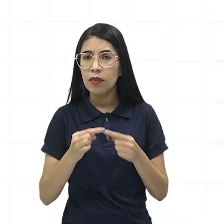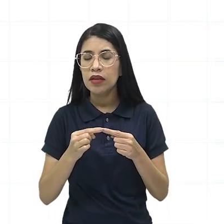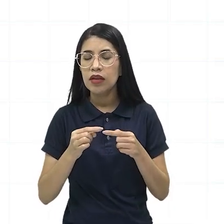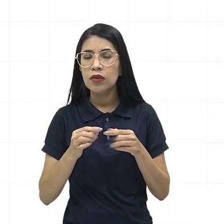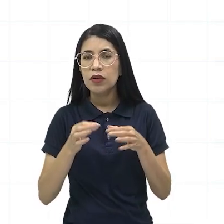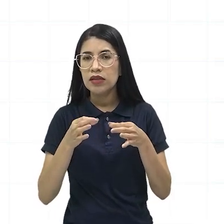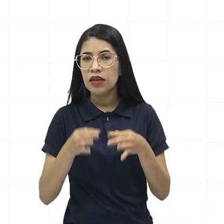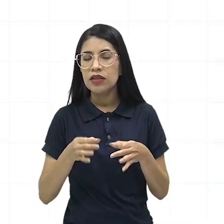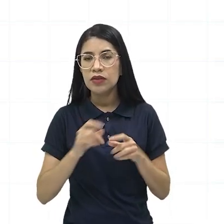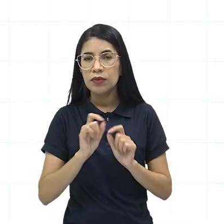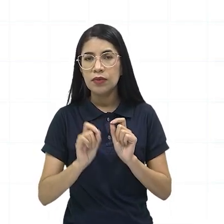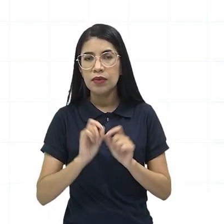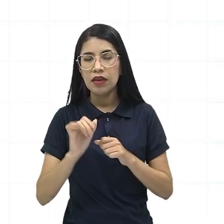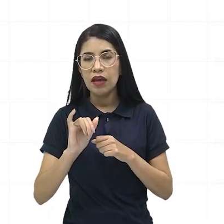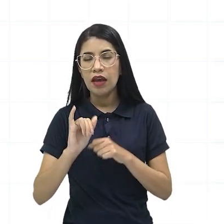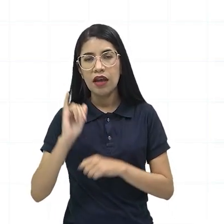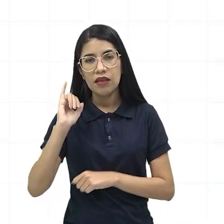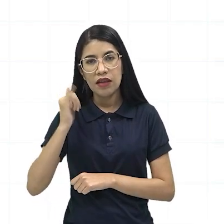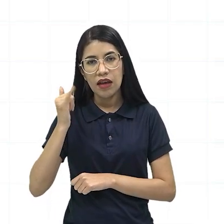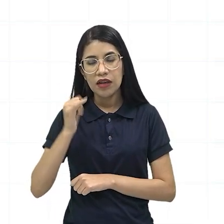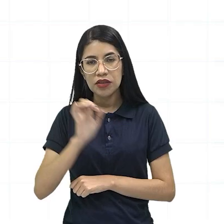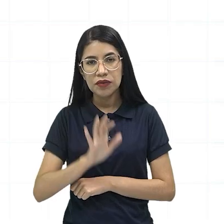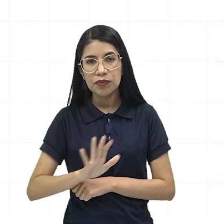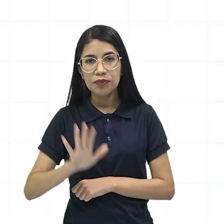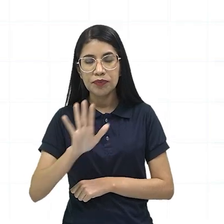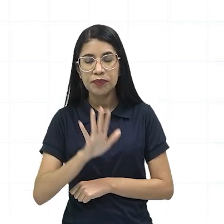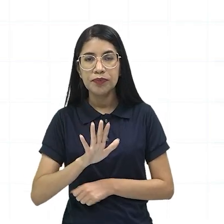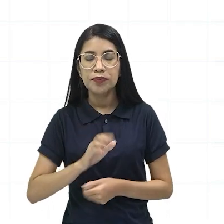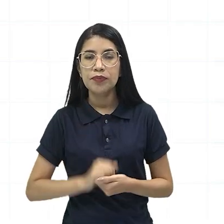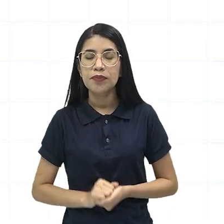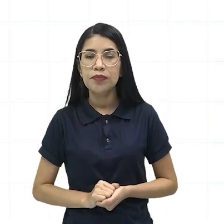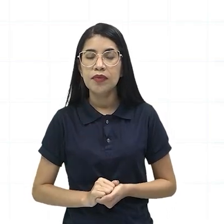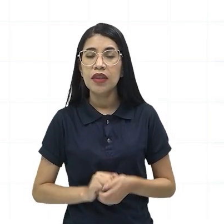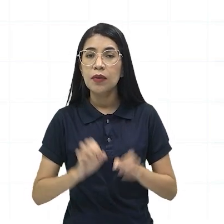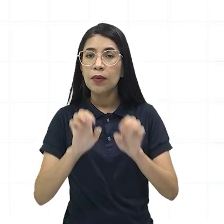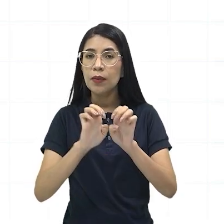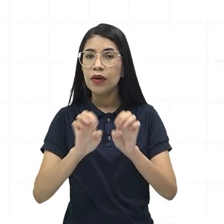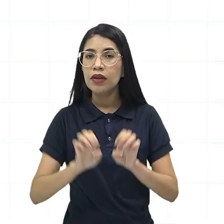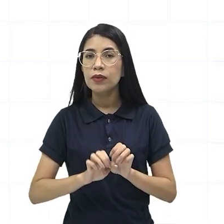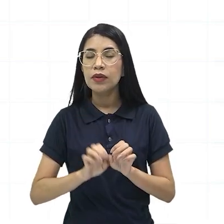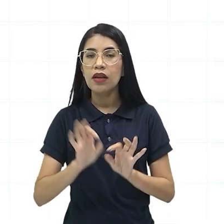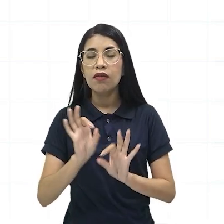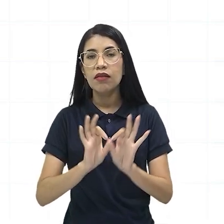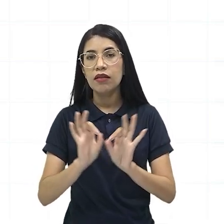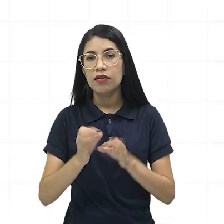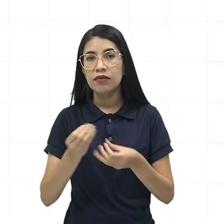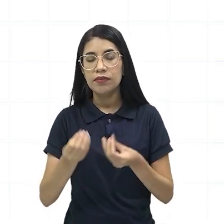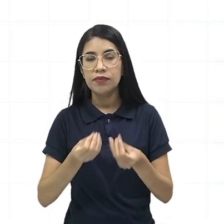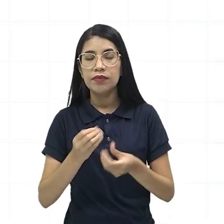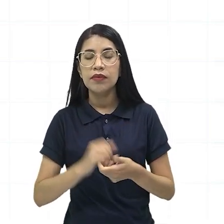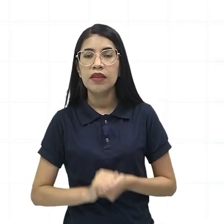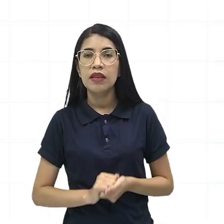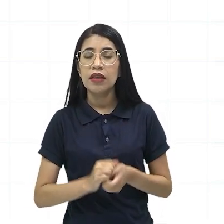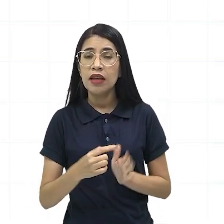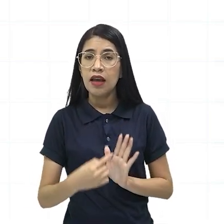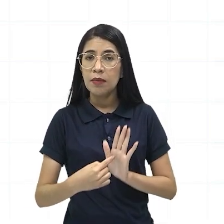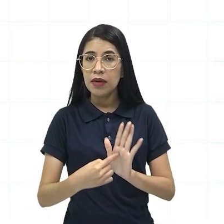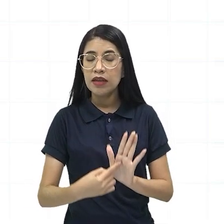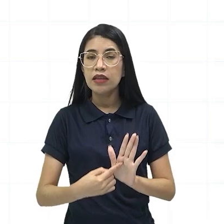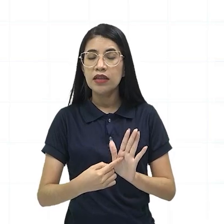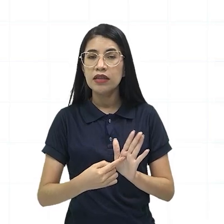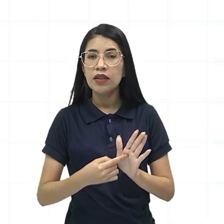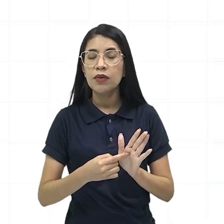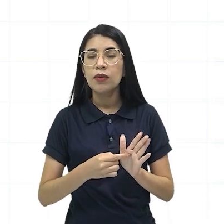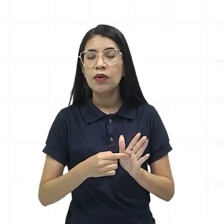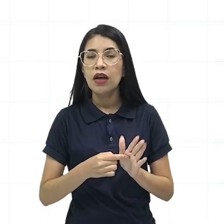são as narrativas de forma geral, né? Então, na nossa estrutura, a gente tem a nossa apresentação, esse primeiro momento